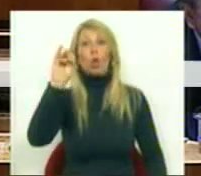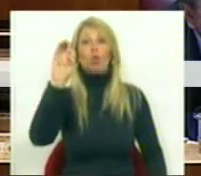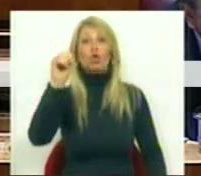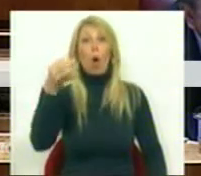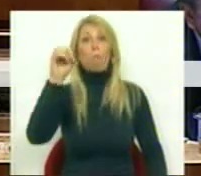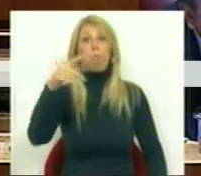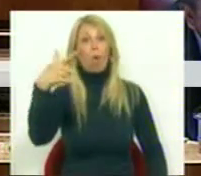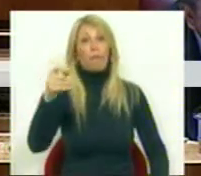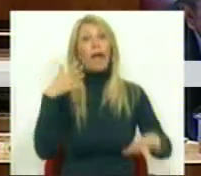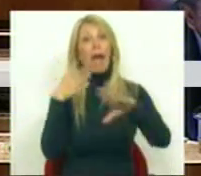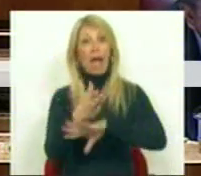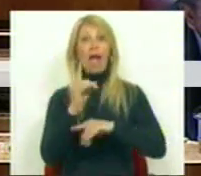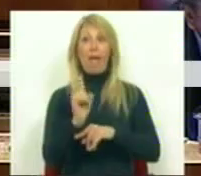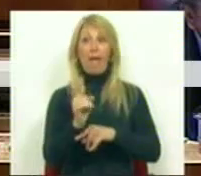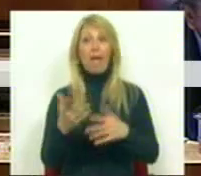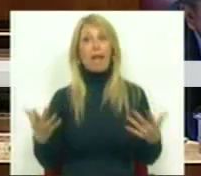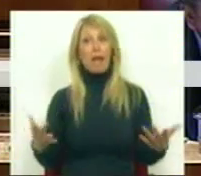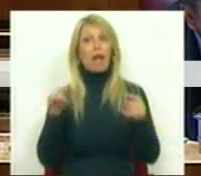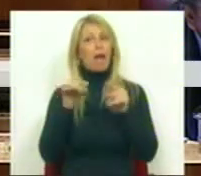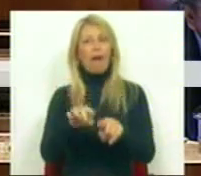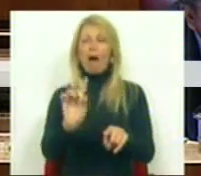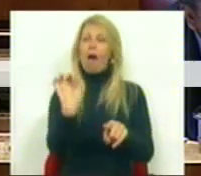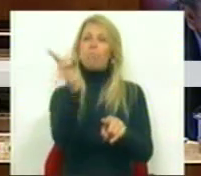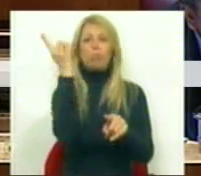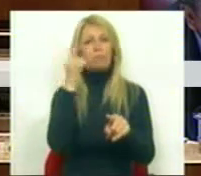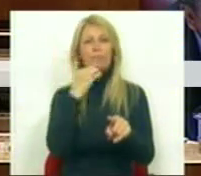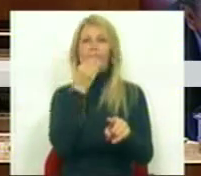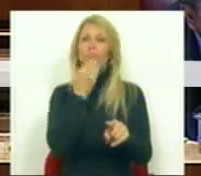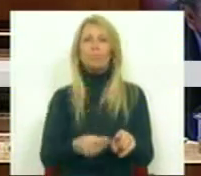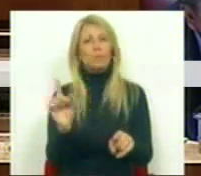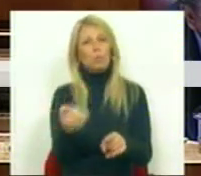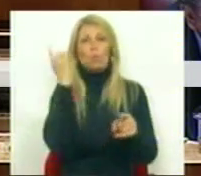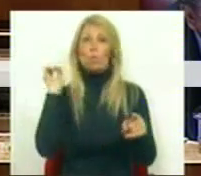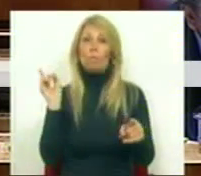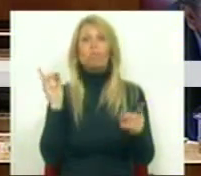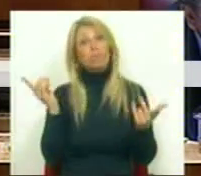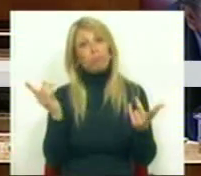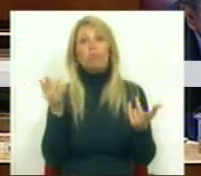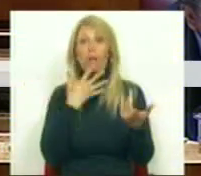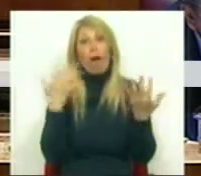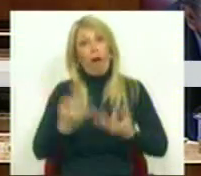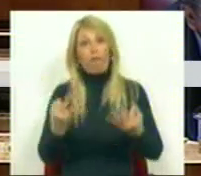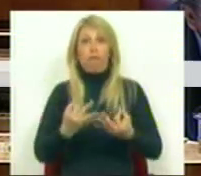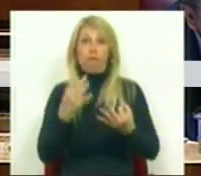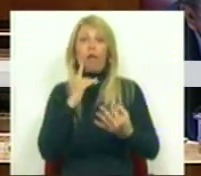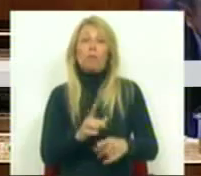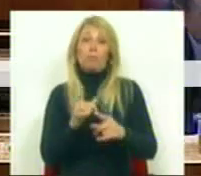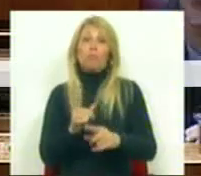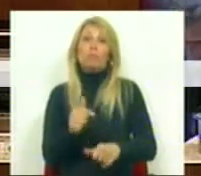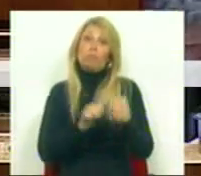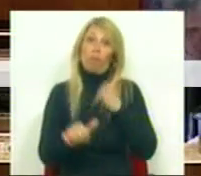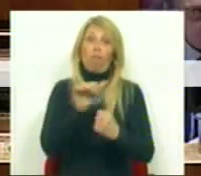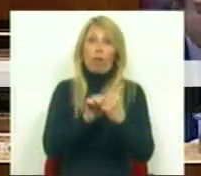essa via, ela não deveria ter ocorrido e deverá ser reposta, evidentemente, caso